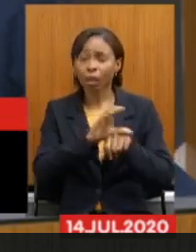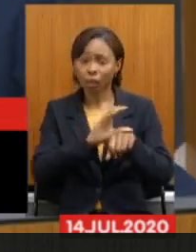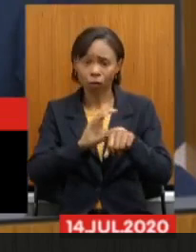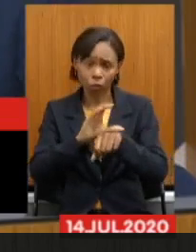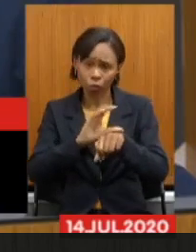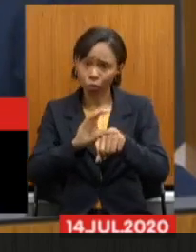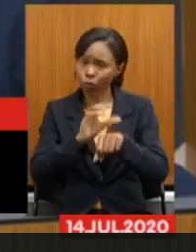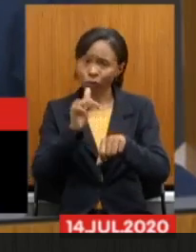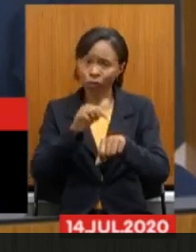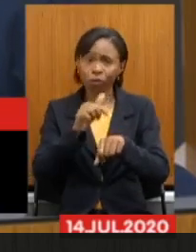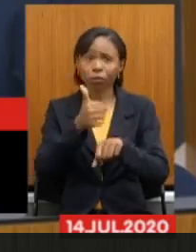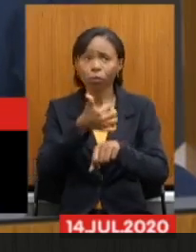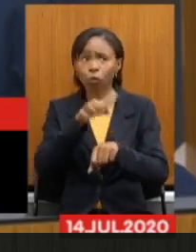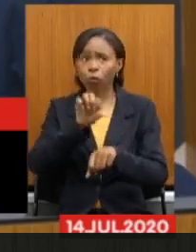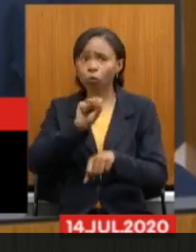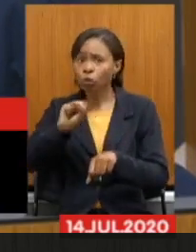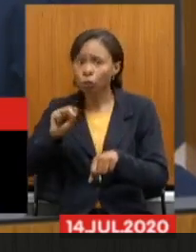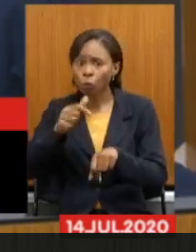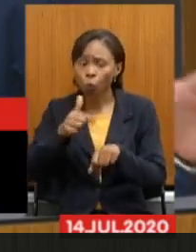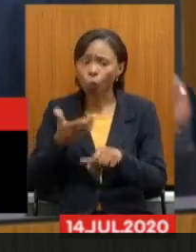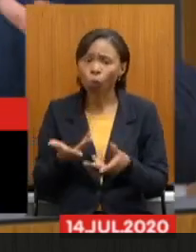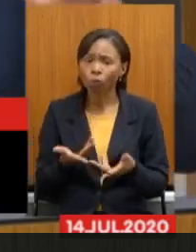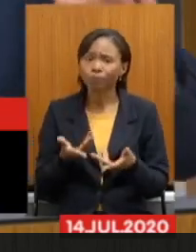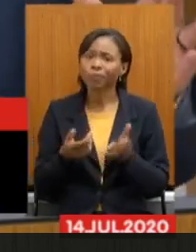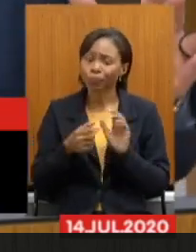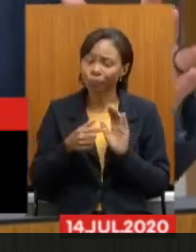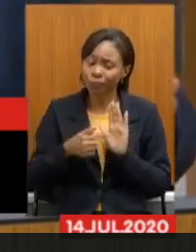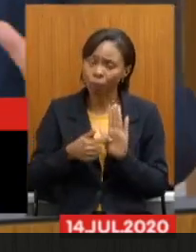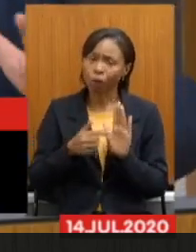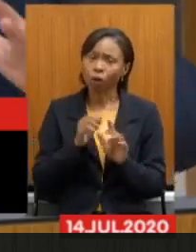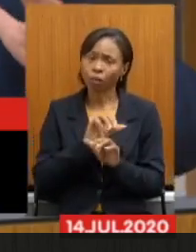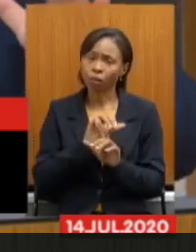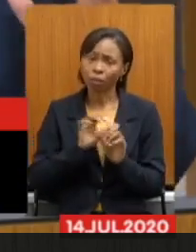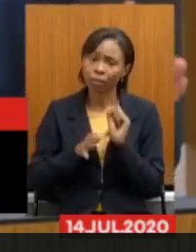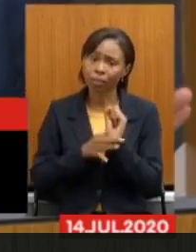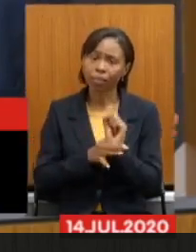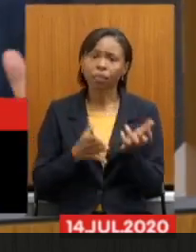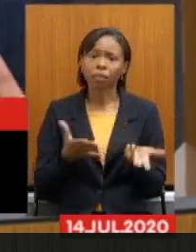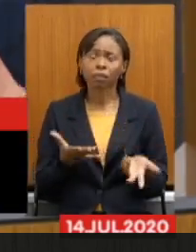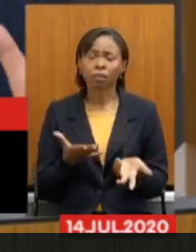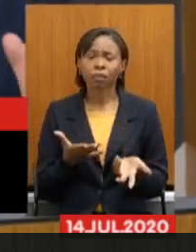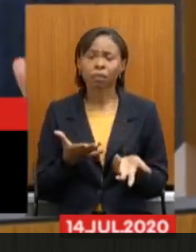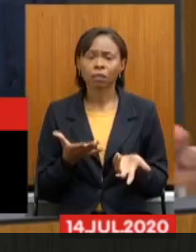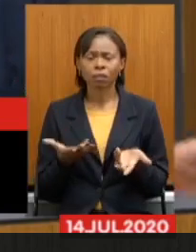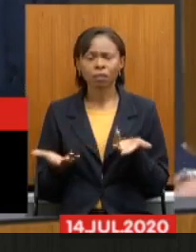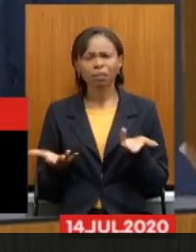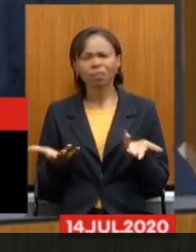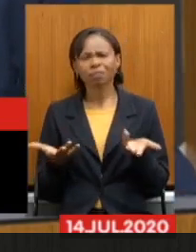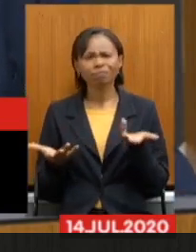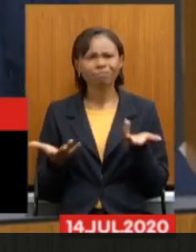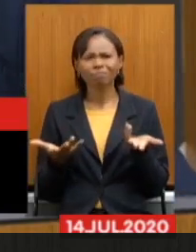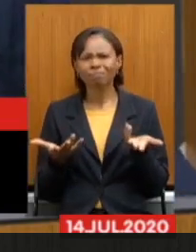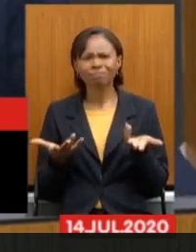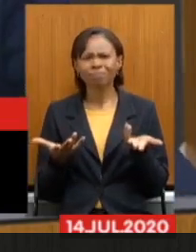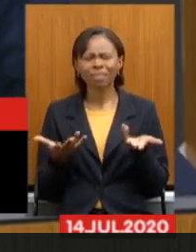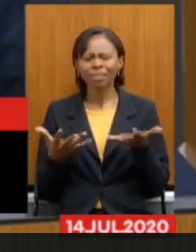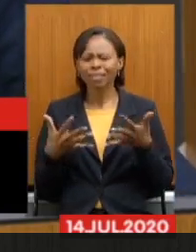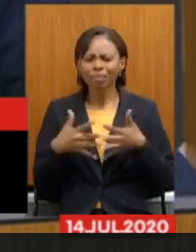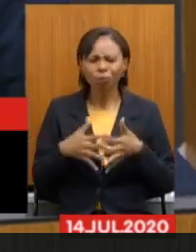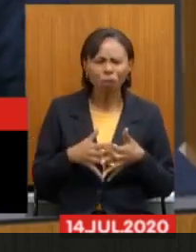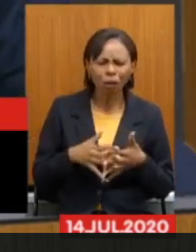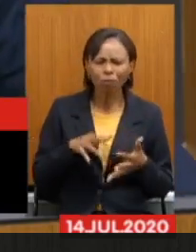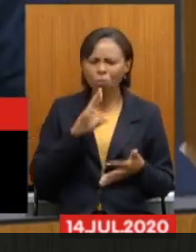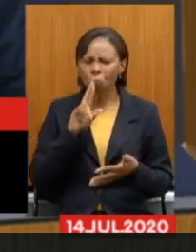de 88 garante. Essa retórica ela não pode ser aceita mais, já que nós temos aí